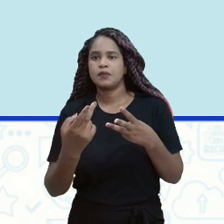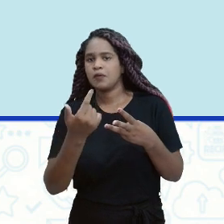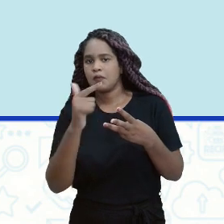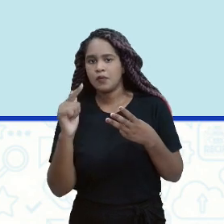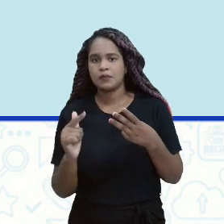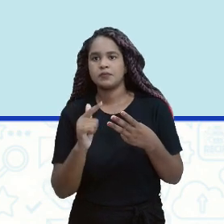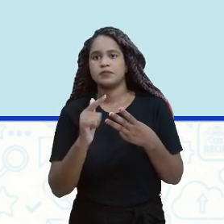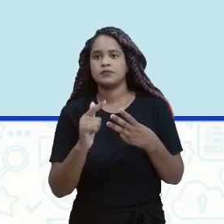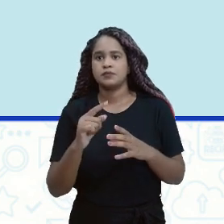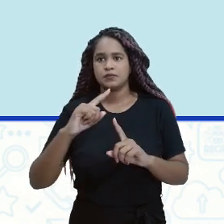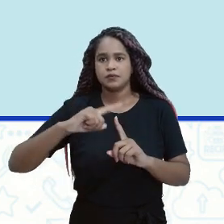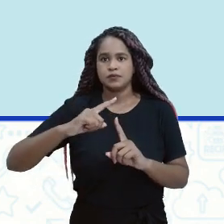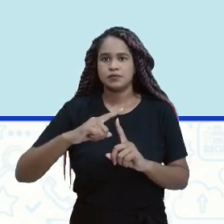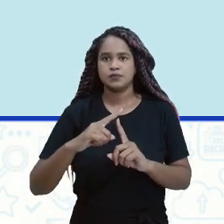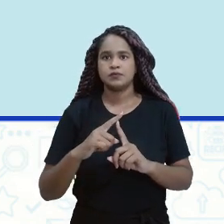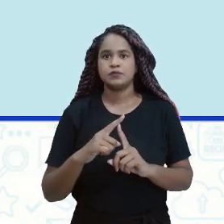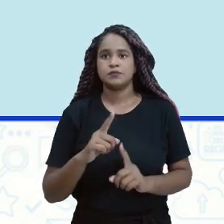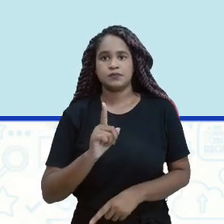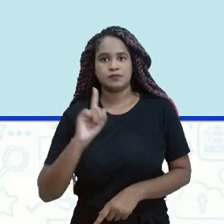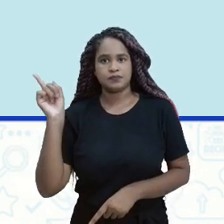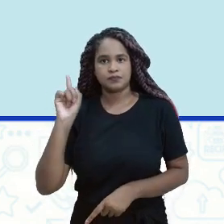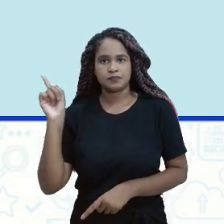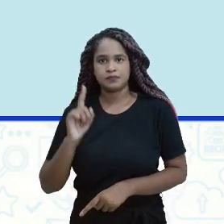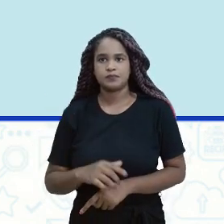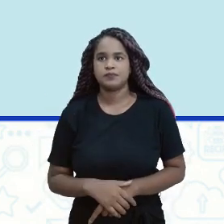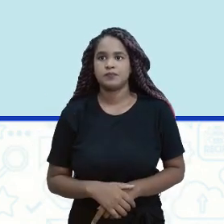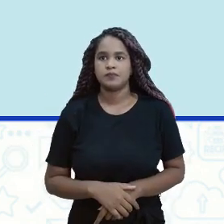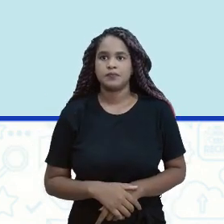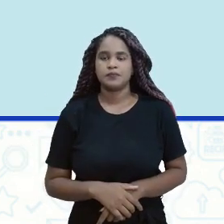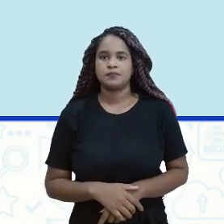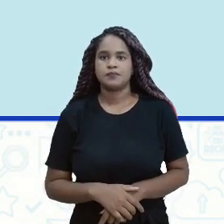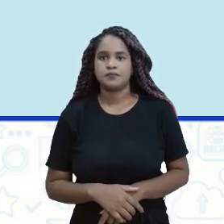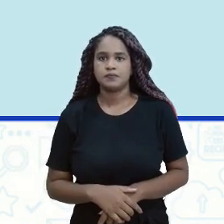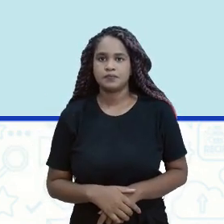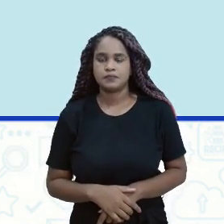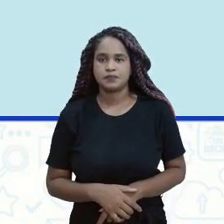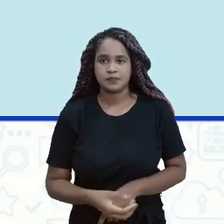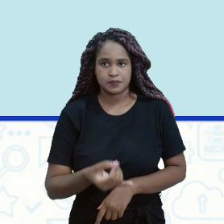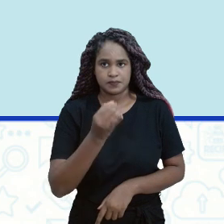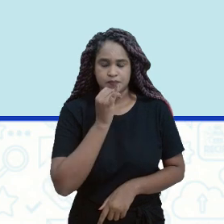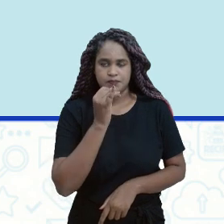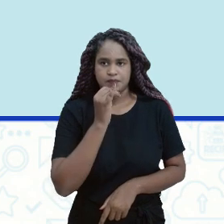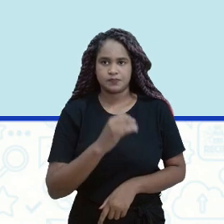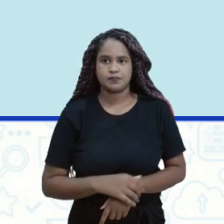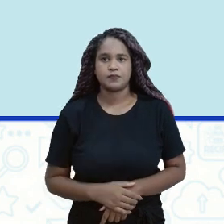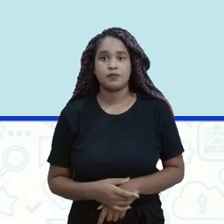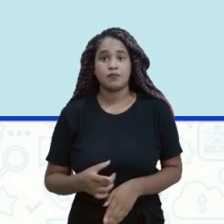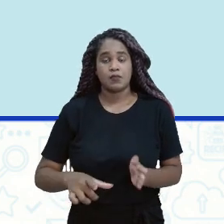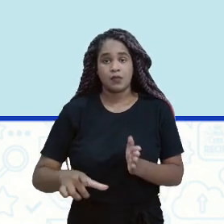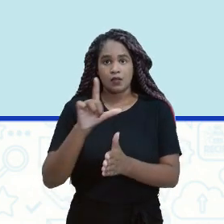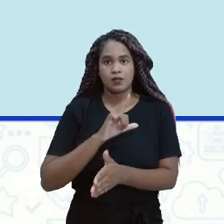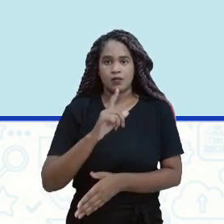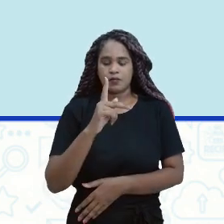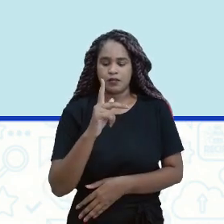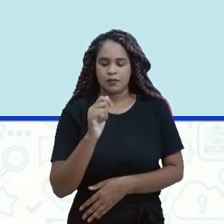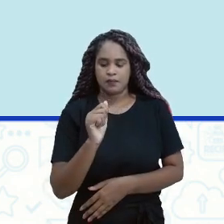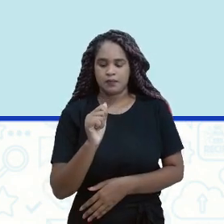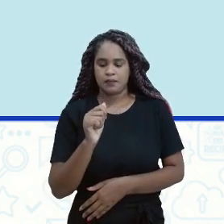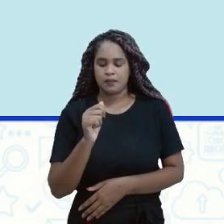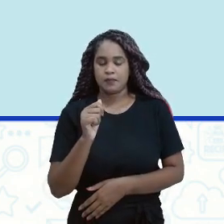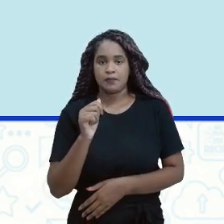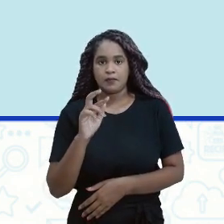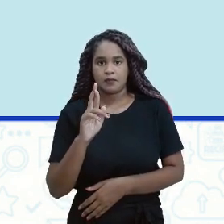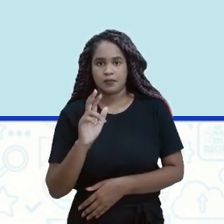palavras delas homólogas, com a mesma grafia. Então, por exemplo, ó, eu tinha para, que é uma flexão